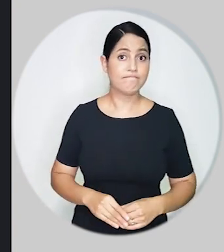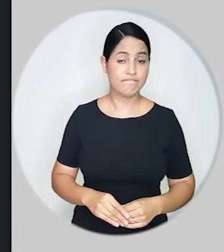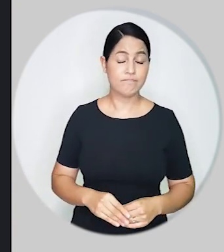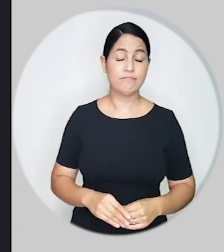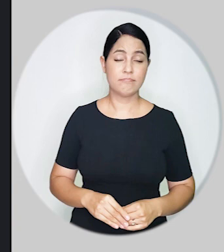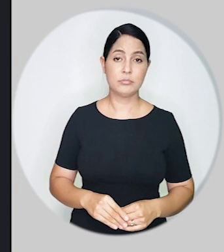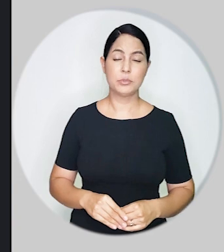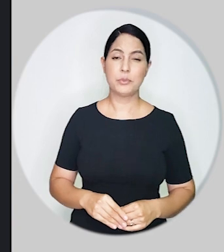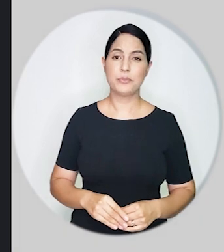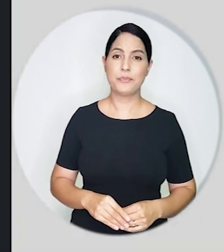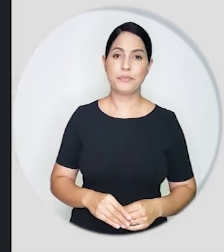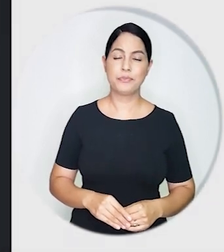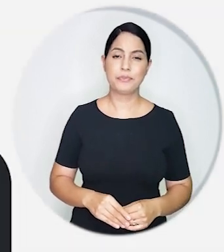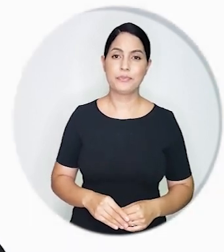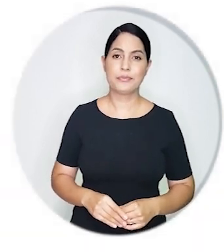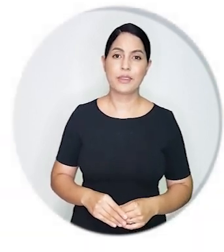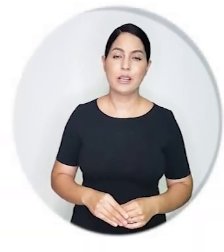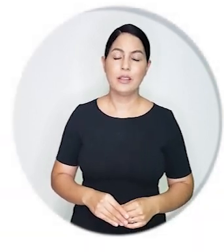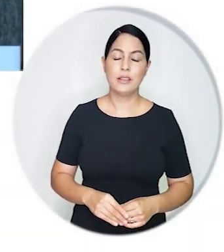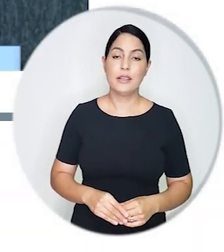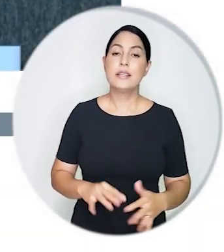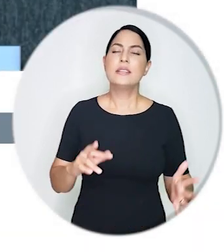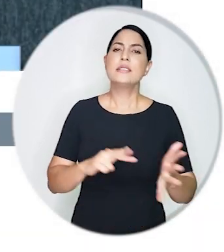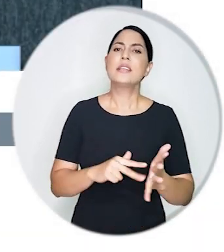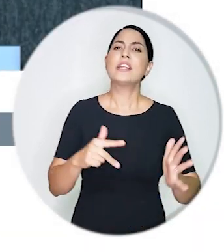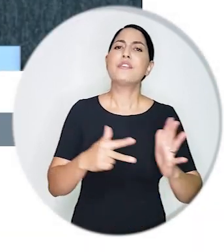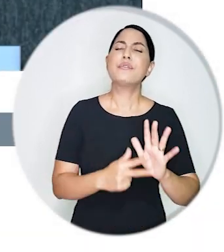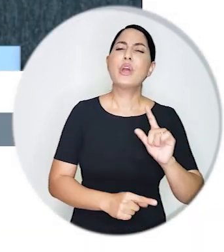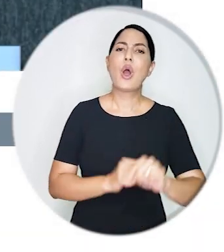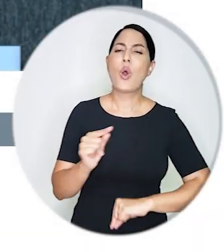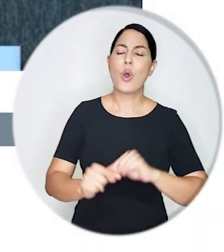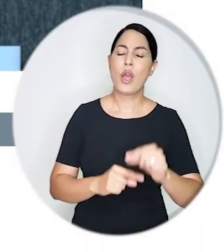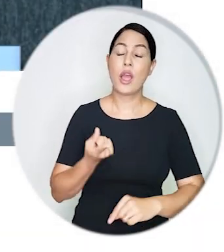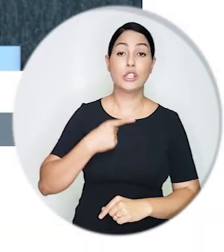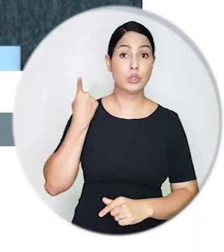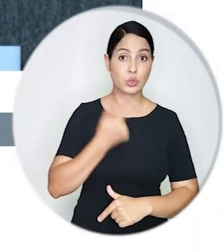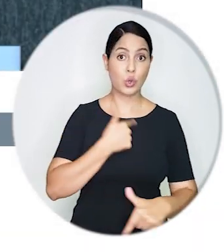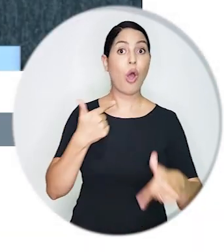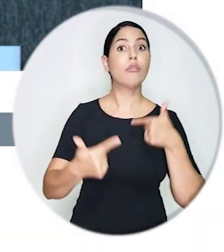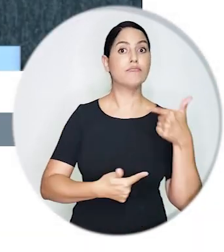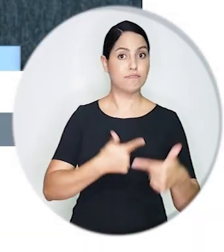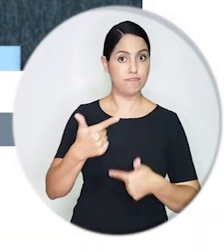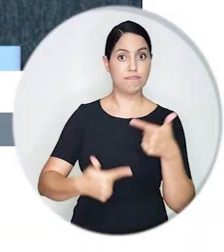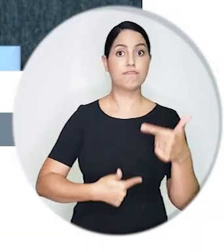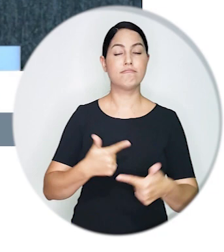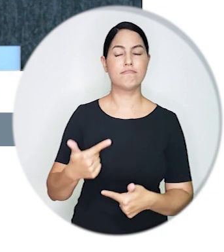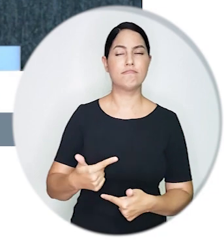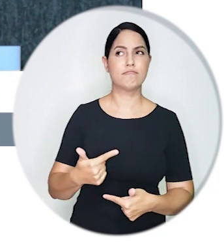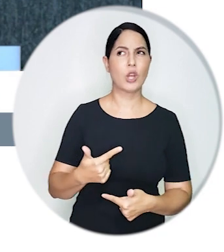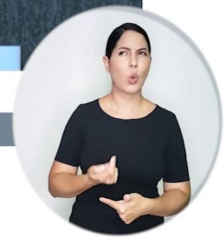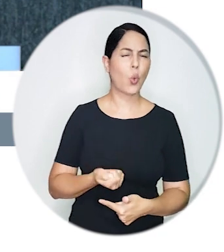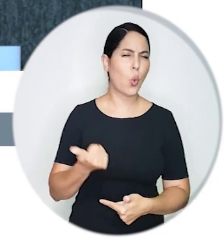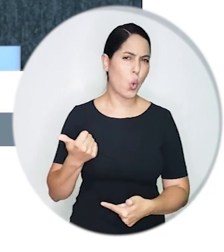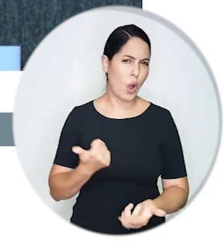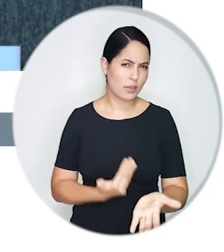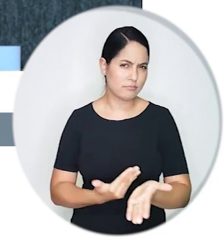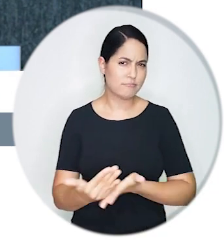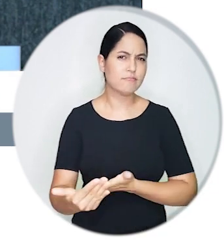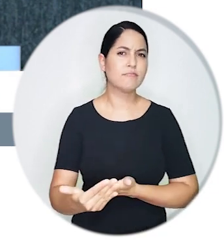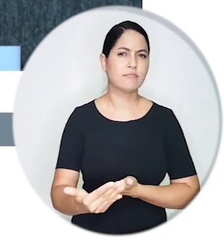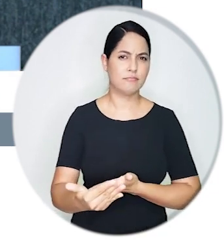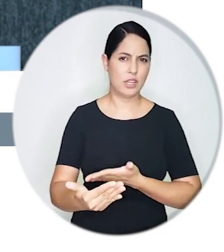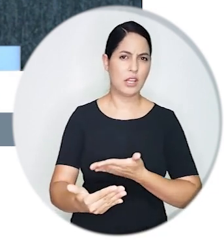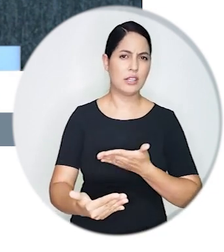Eletrônico de Registro Público. Não só significa a retomada dos nossos trabalhos, né, na véspera